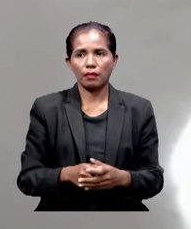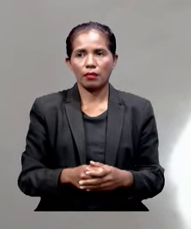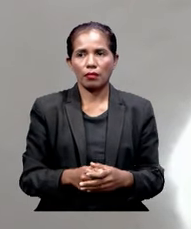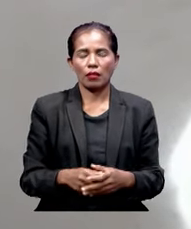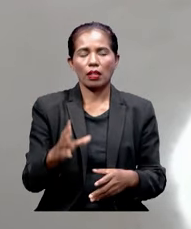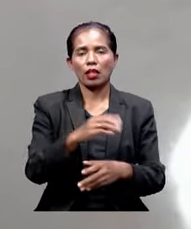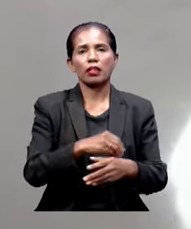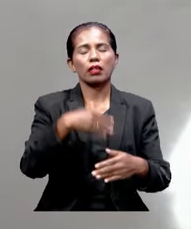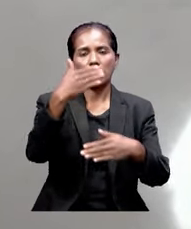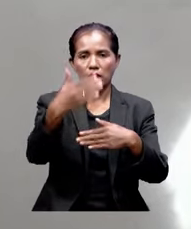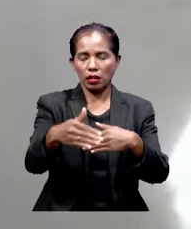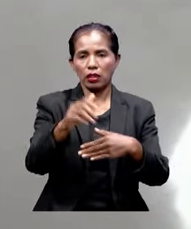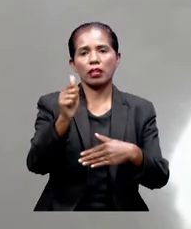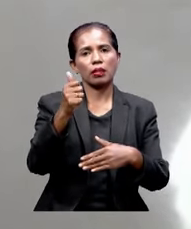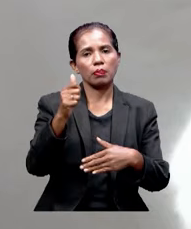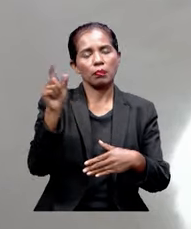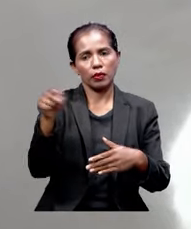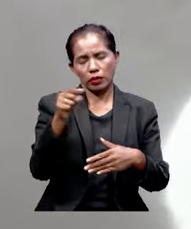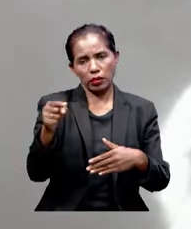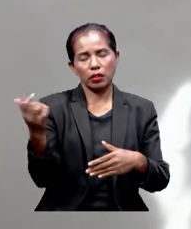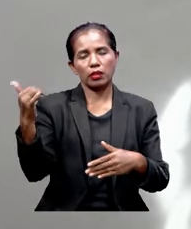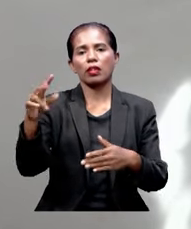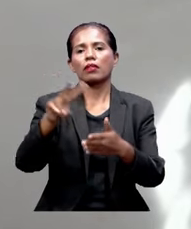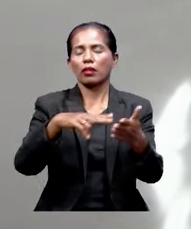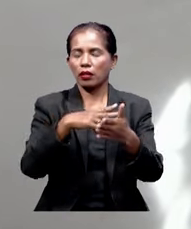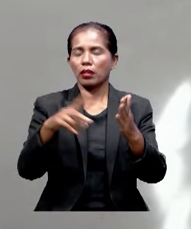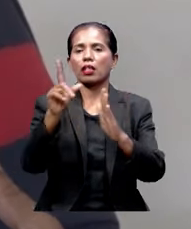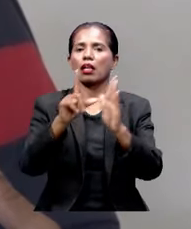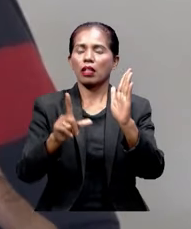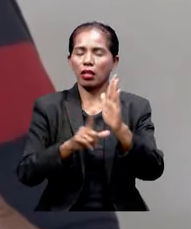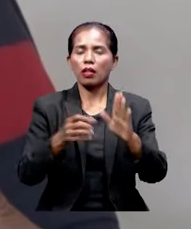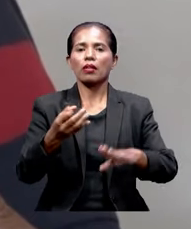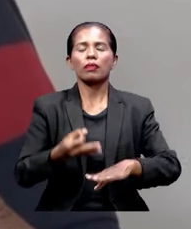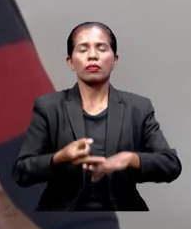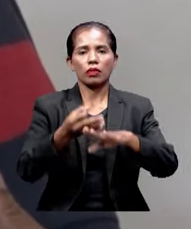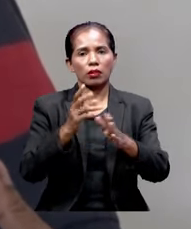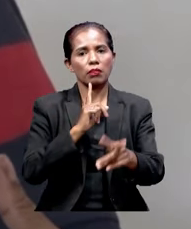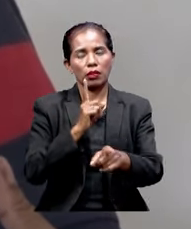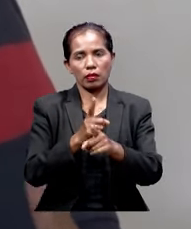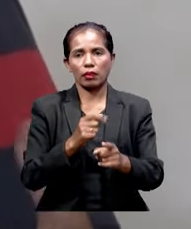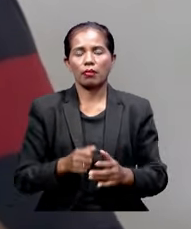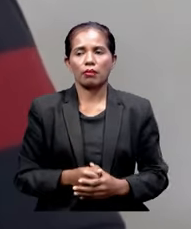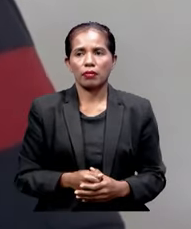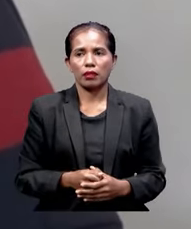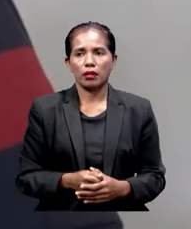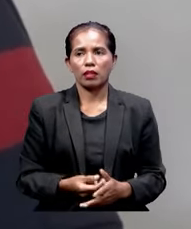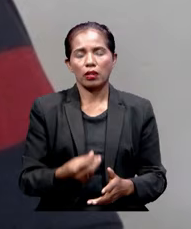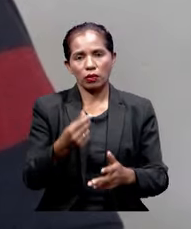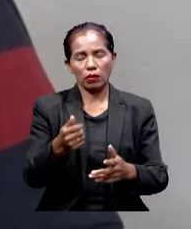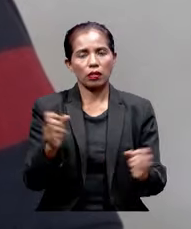ultrapassa 10%, significa que a Sira viola na lei e preços justos. A tua moça lá